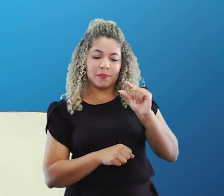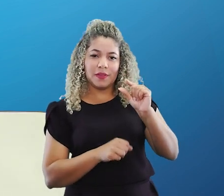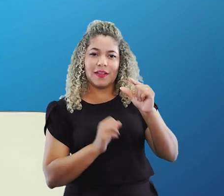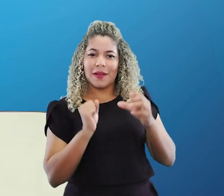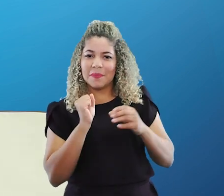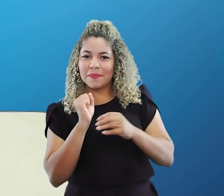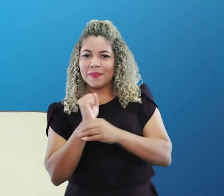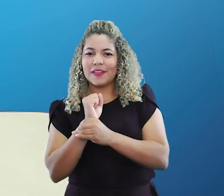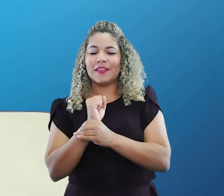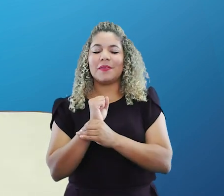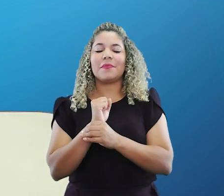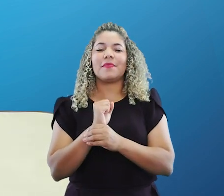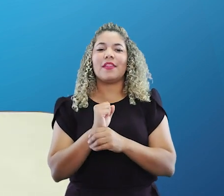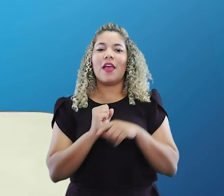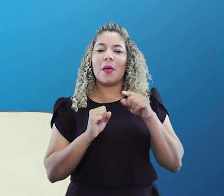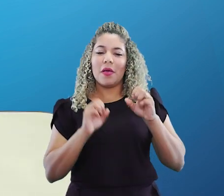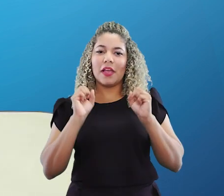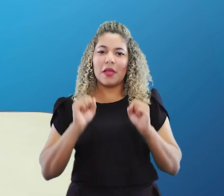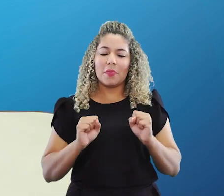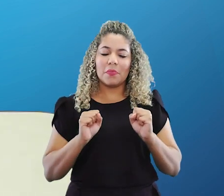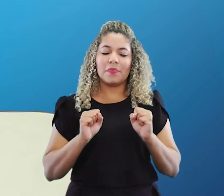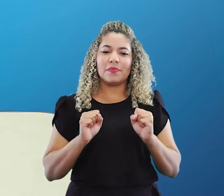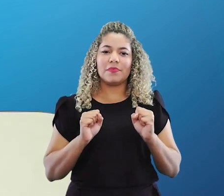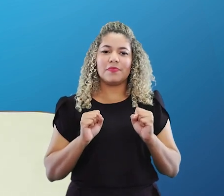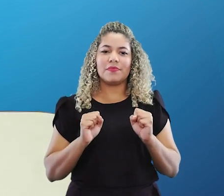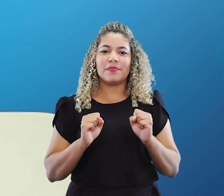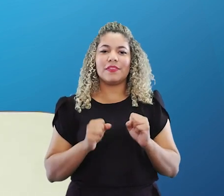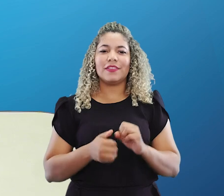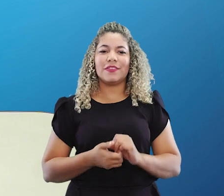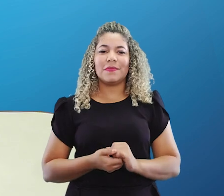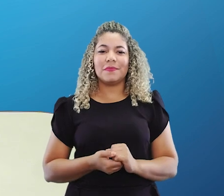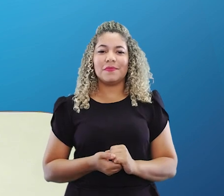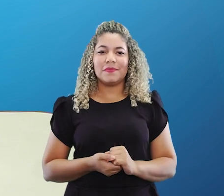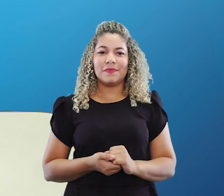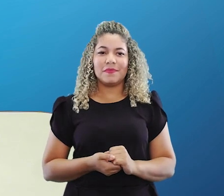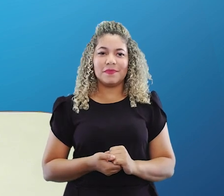de fixação para que esse eixo possa ser